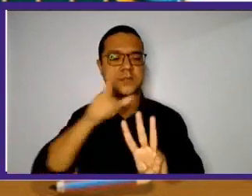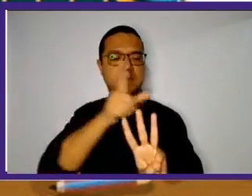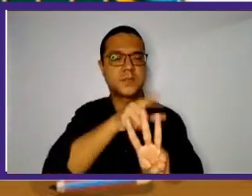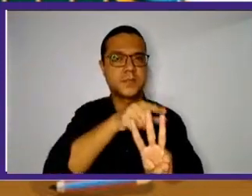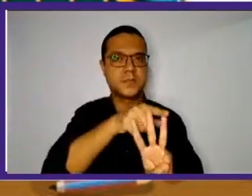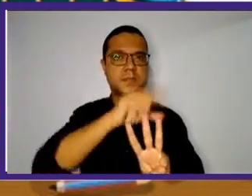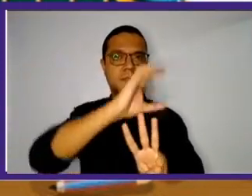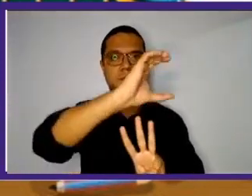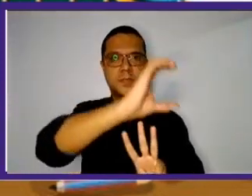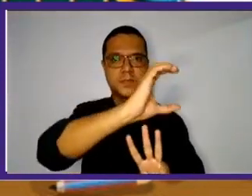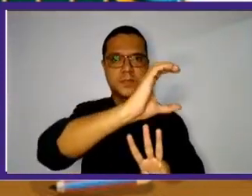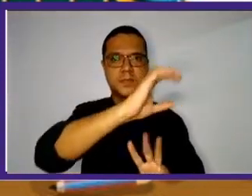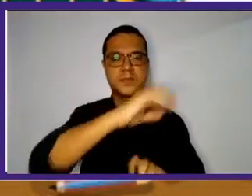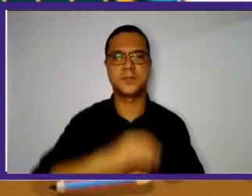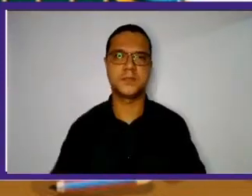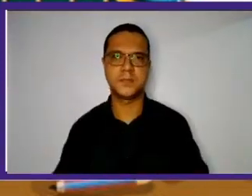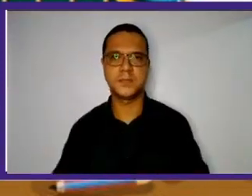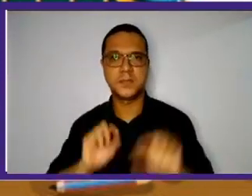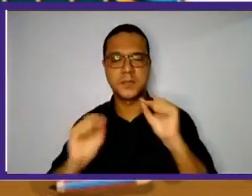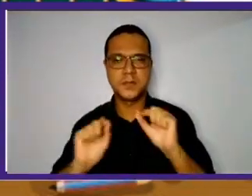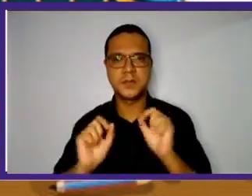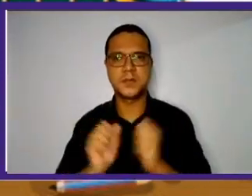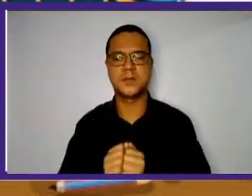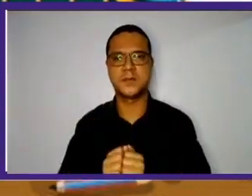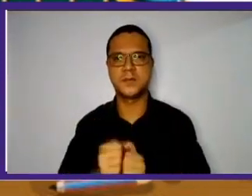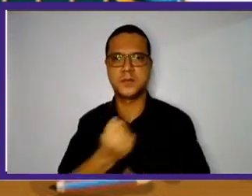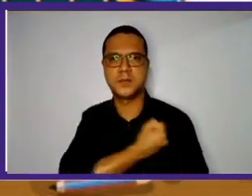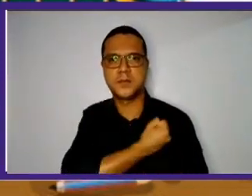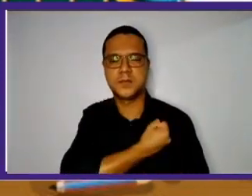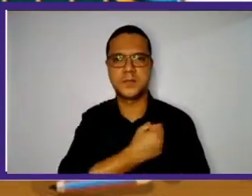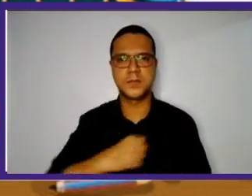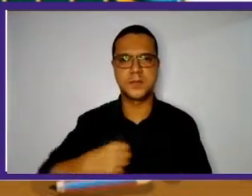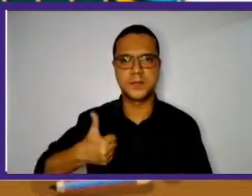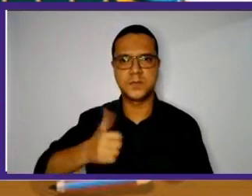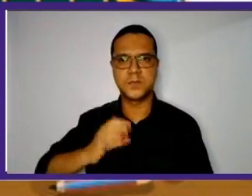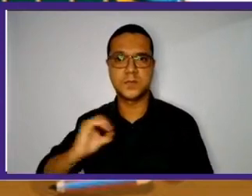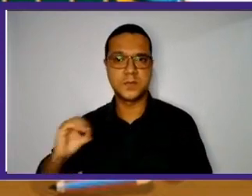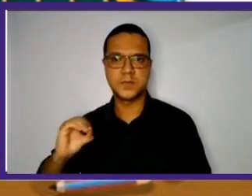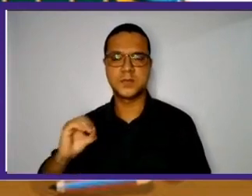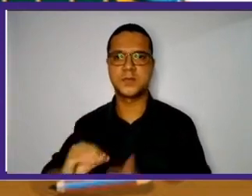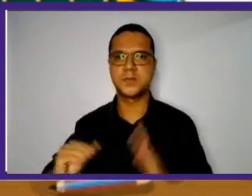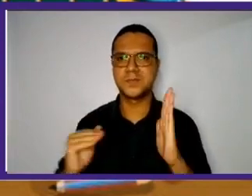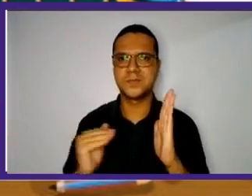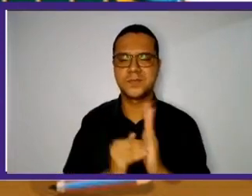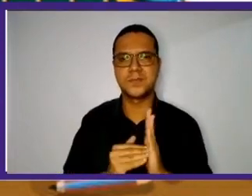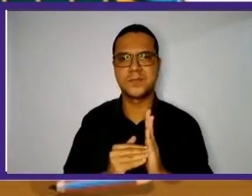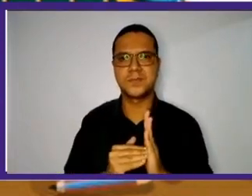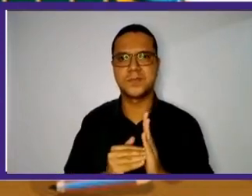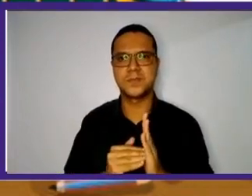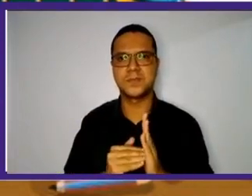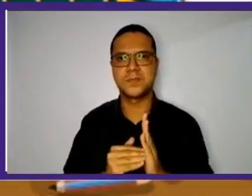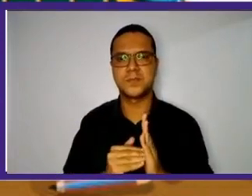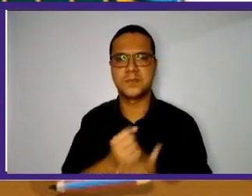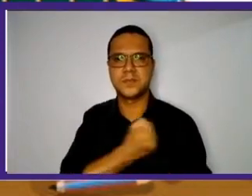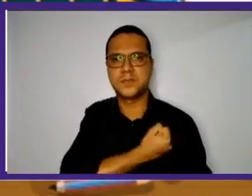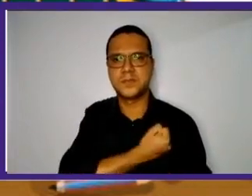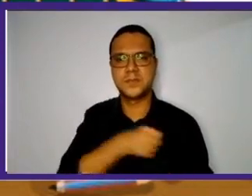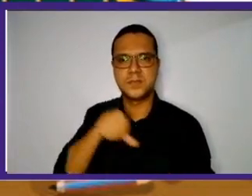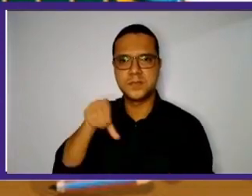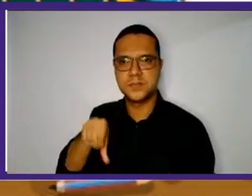ordem, a ordem da centena, que vai do número 100 até o